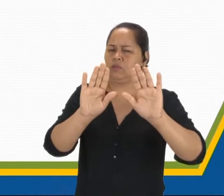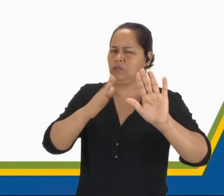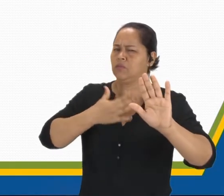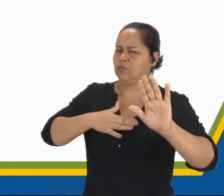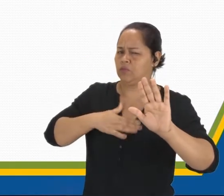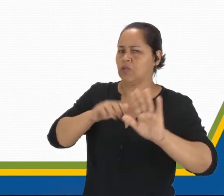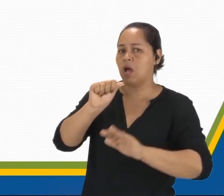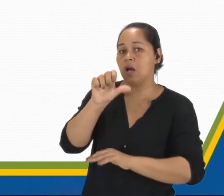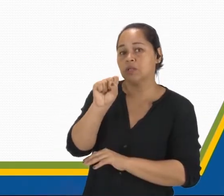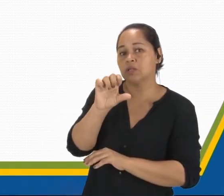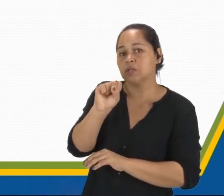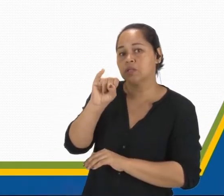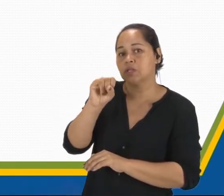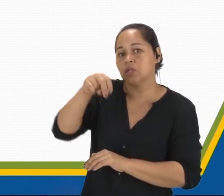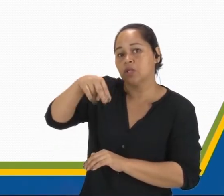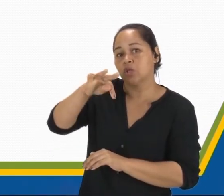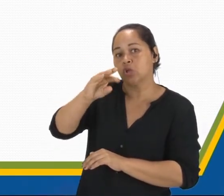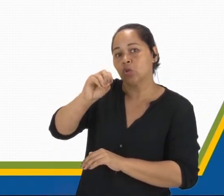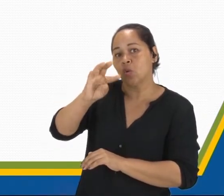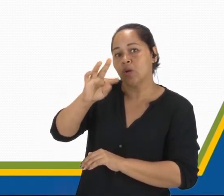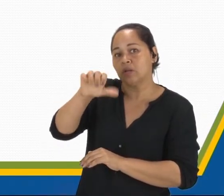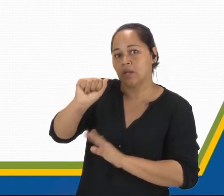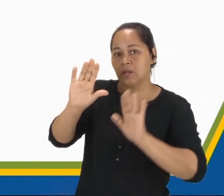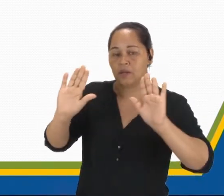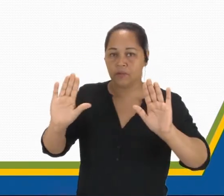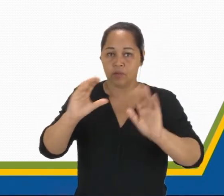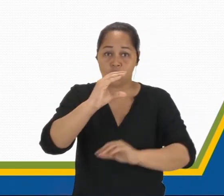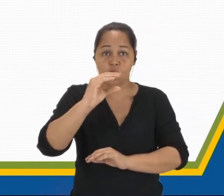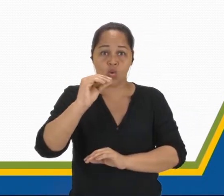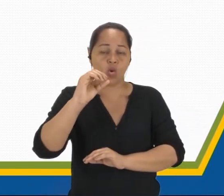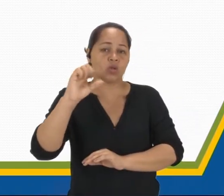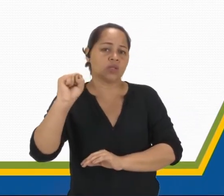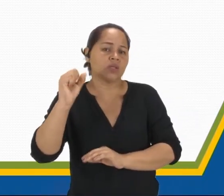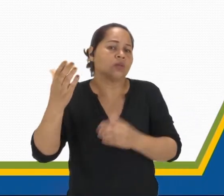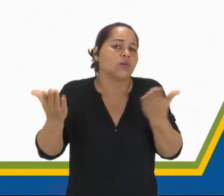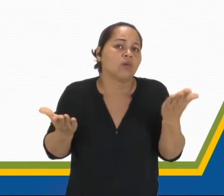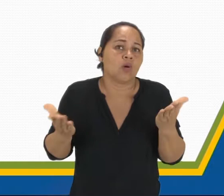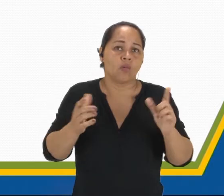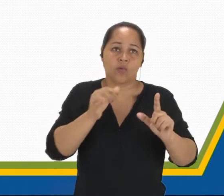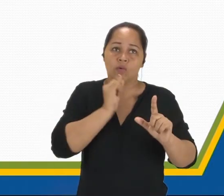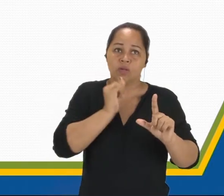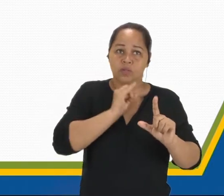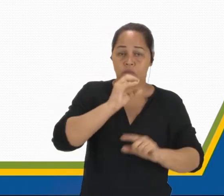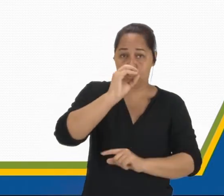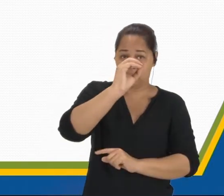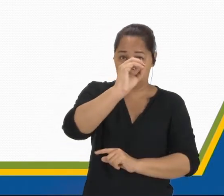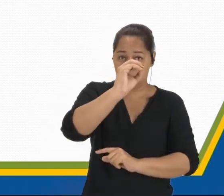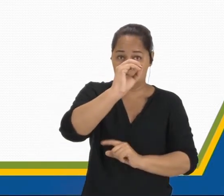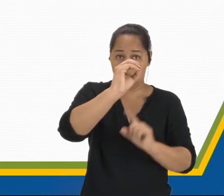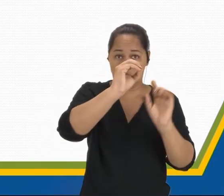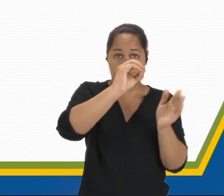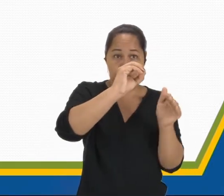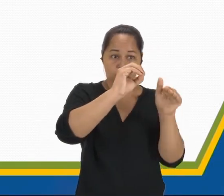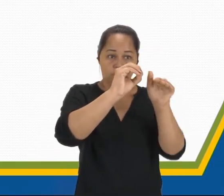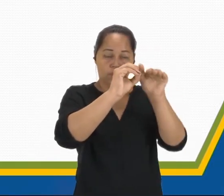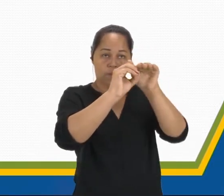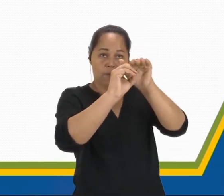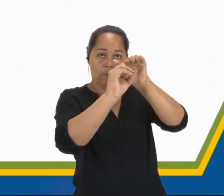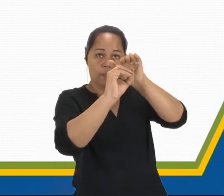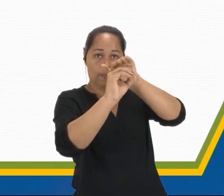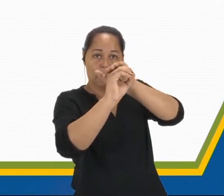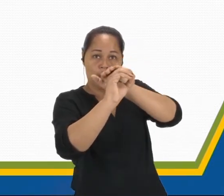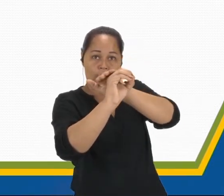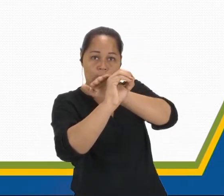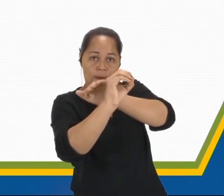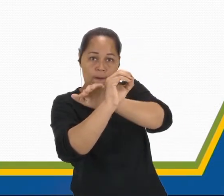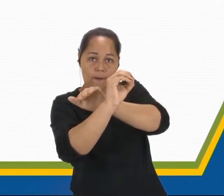isso? Função cosseno. Nesse caso, quando aqui é 0, ela tem imagem 1. Então, isso quer dizer que o gráfico,